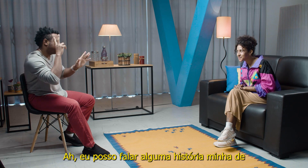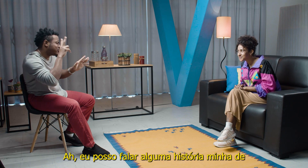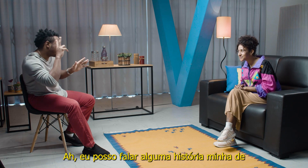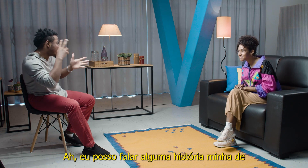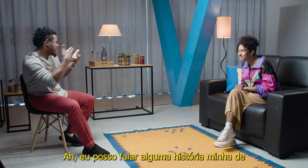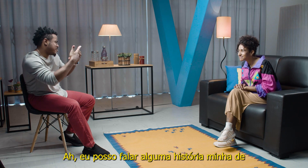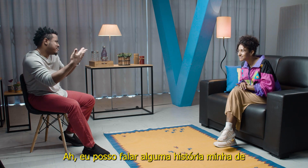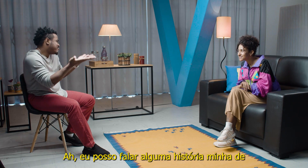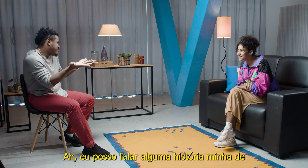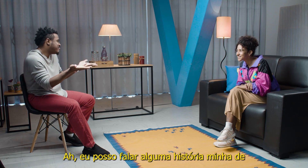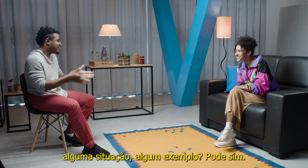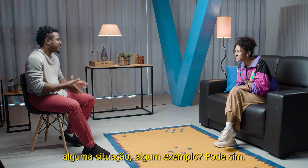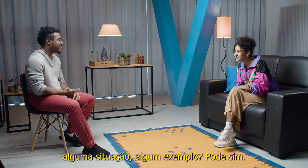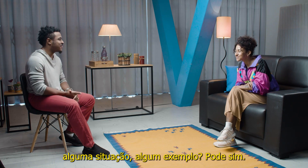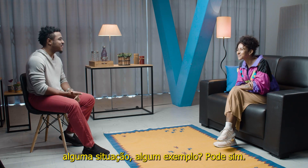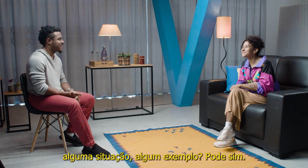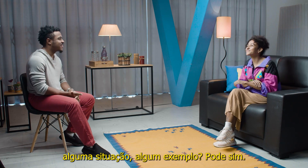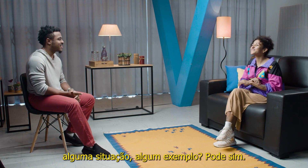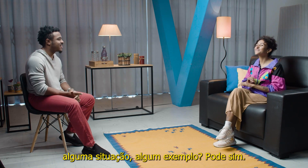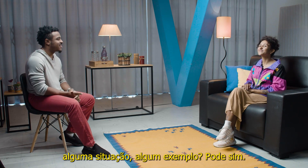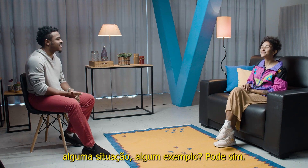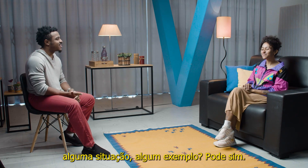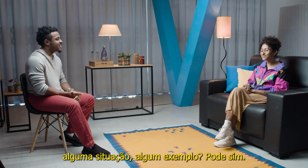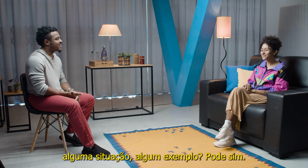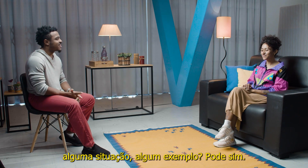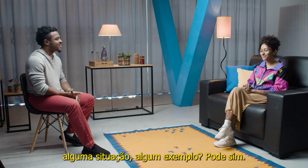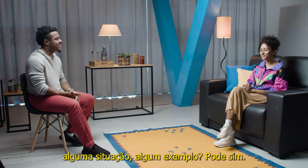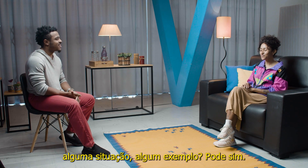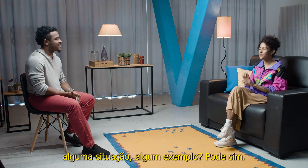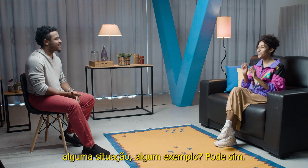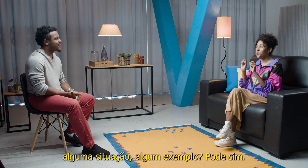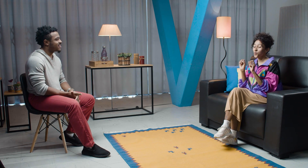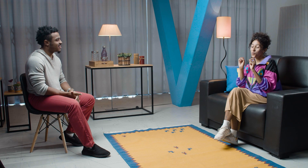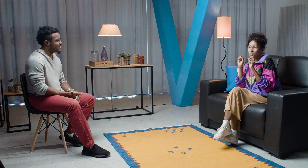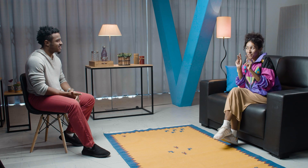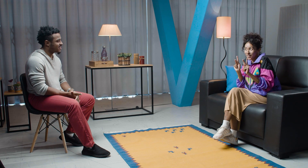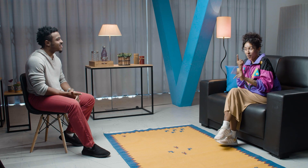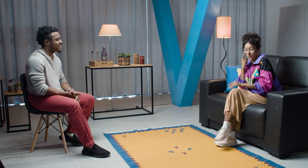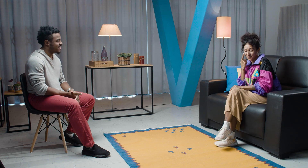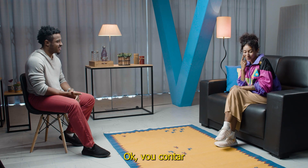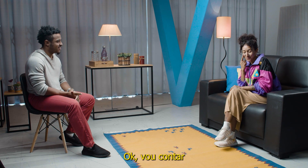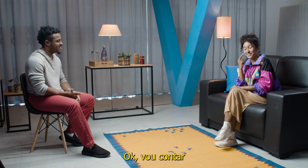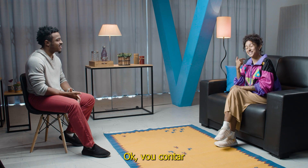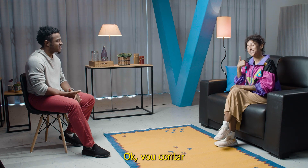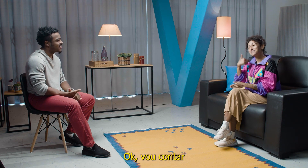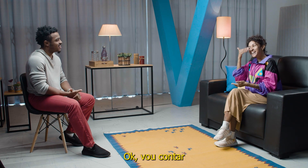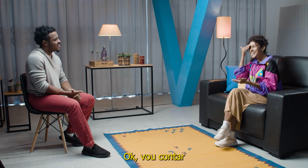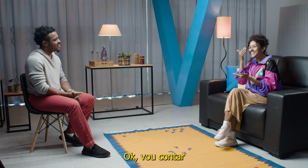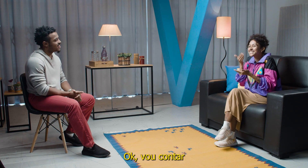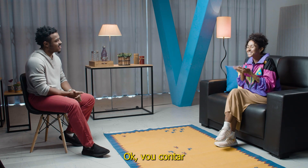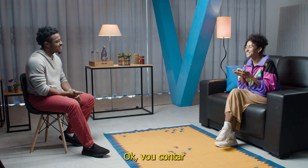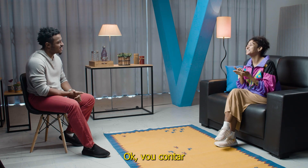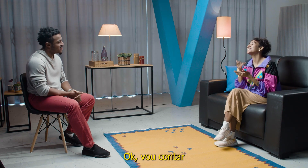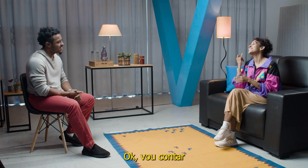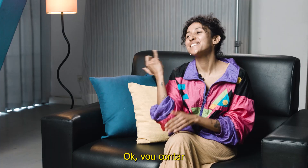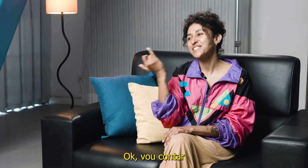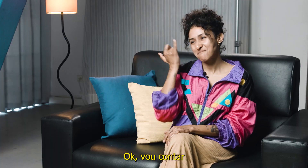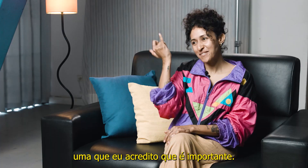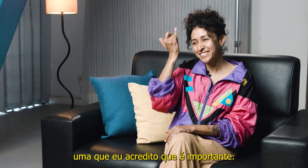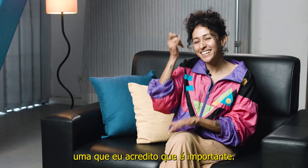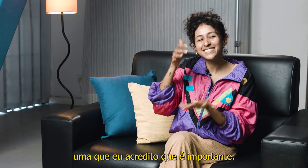Eu posso falar alguma história minha? Pode de sim. Alguma situação, algum Seja exemplo? livre. Ok, eu vou